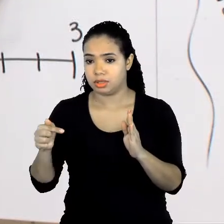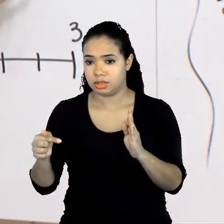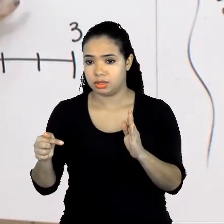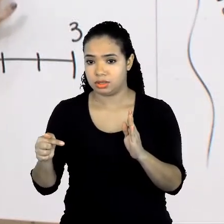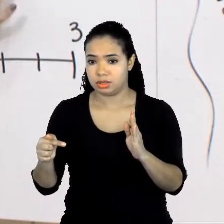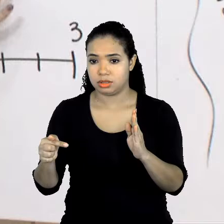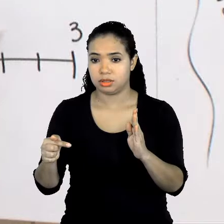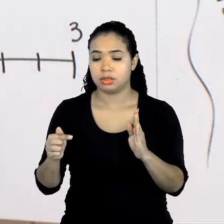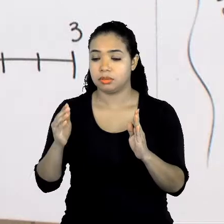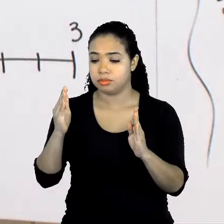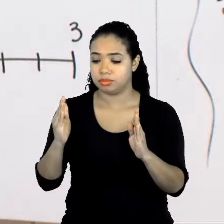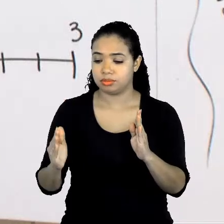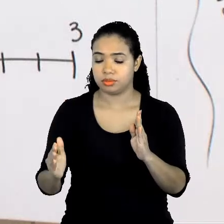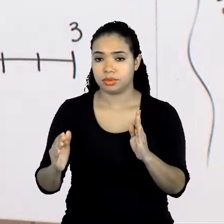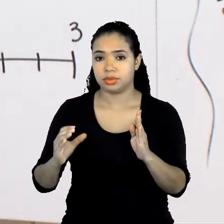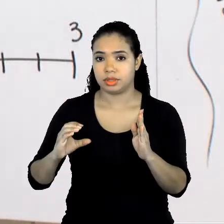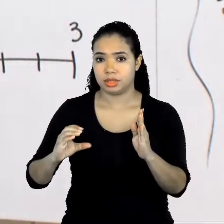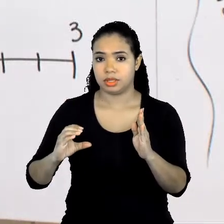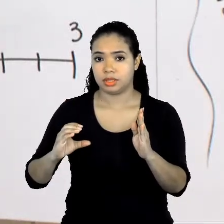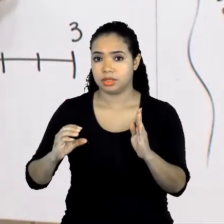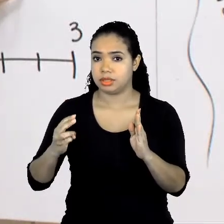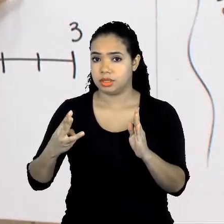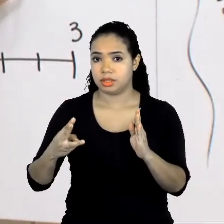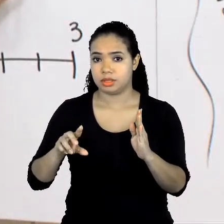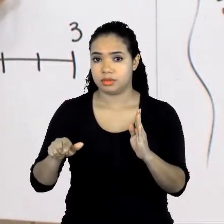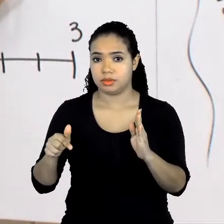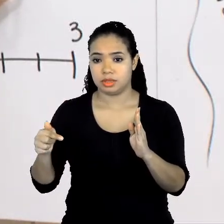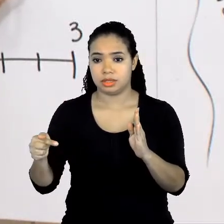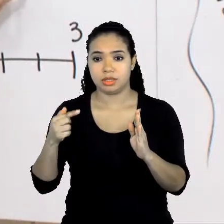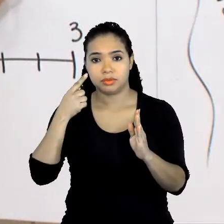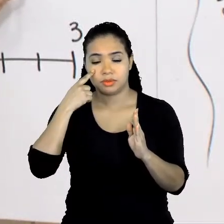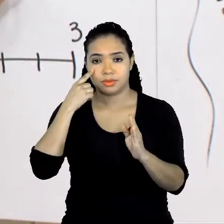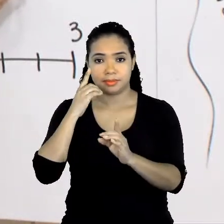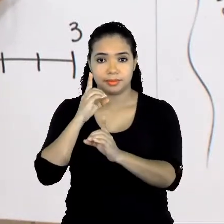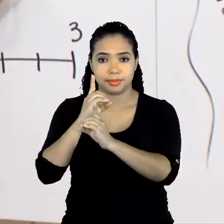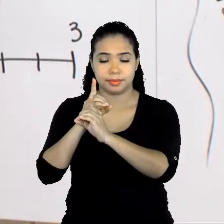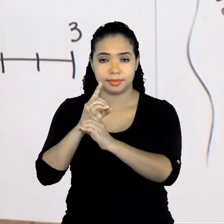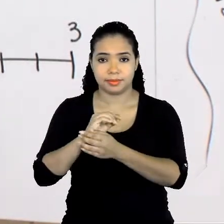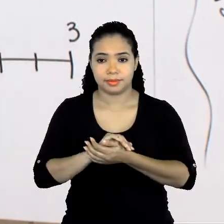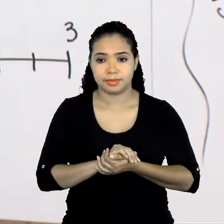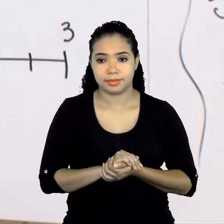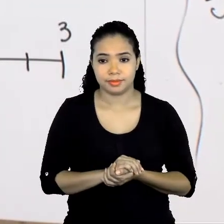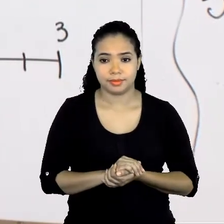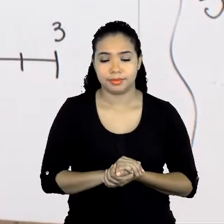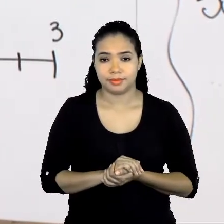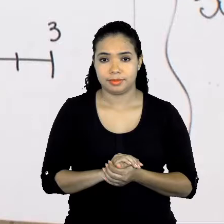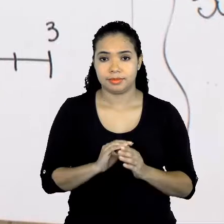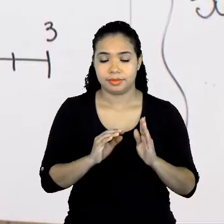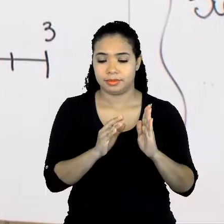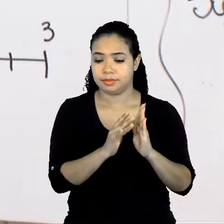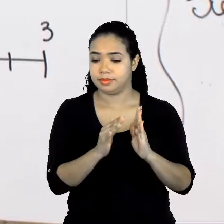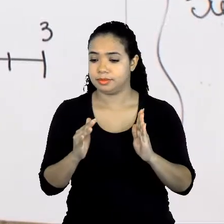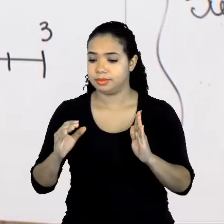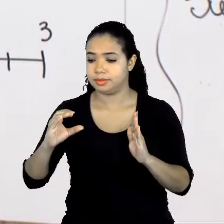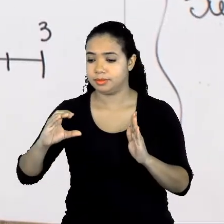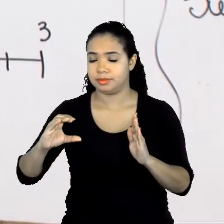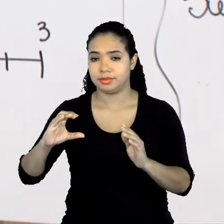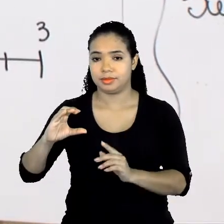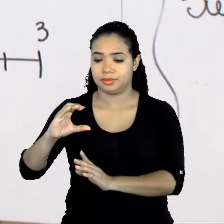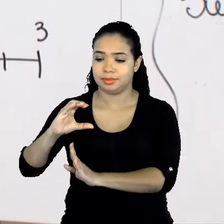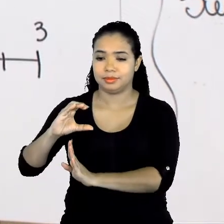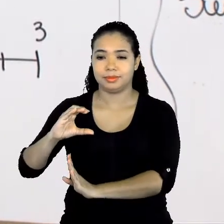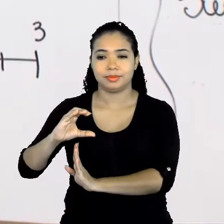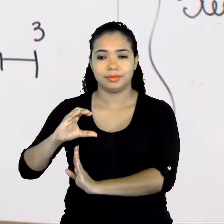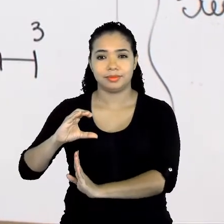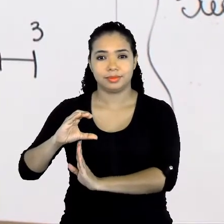7. Então, eu localizei o ponto C na reta, eu venho aqui, coloco esse pontinho que eu localizei. Até esqueci de colocar